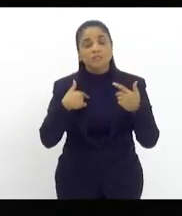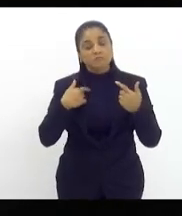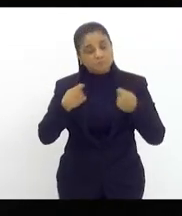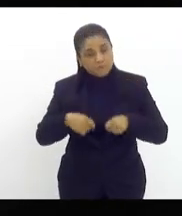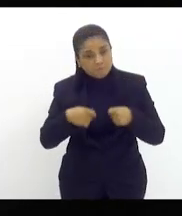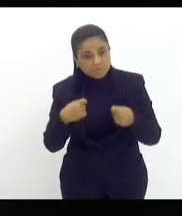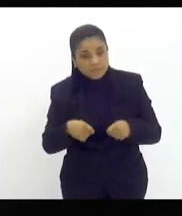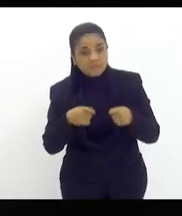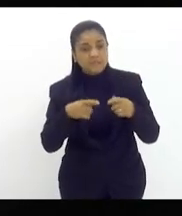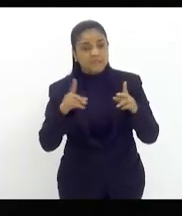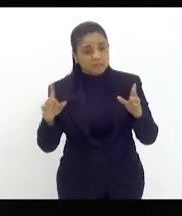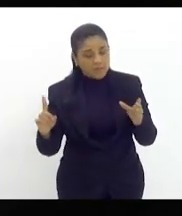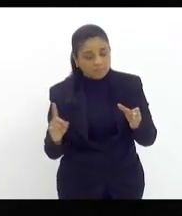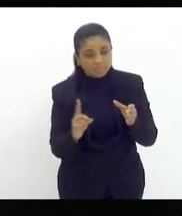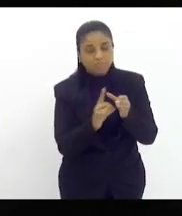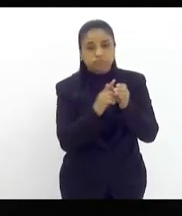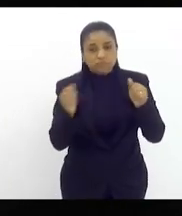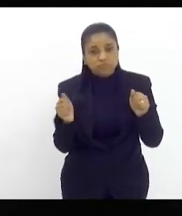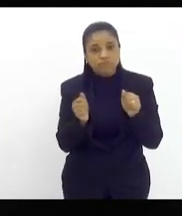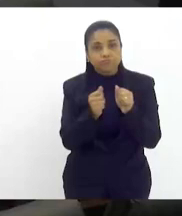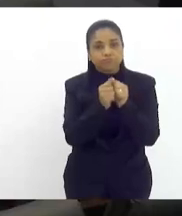inegável está dentro desse programa